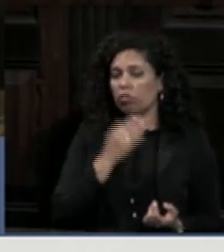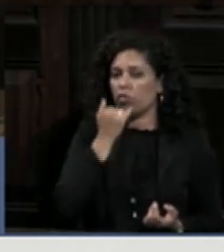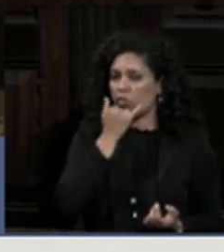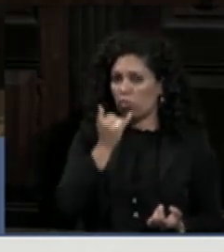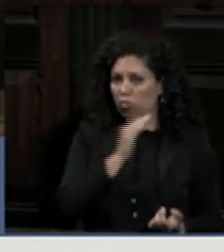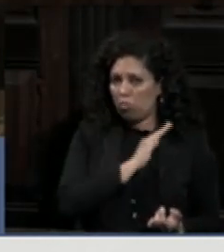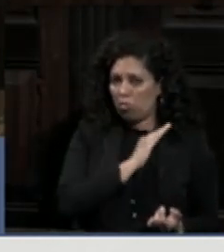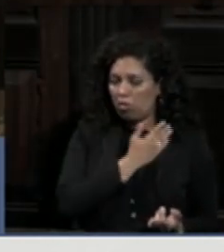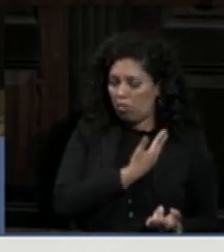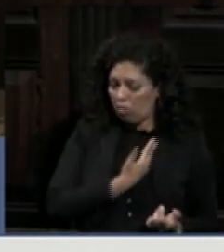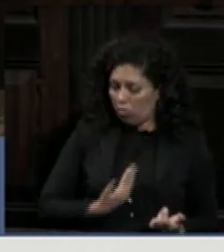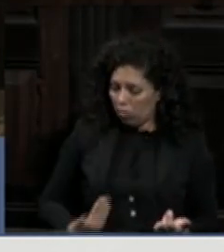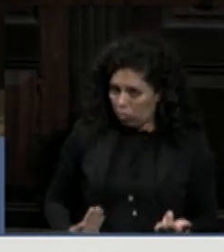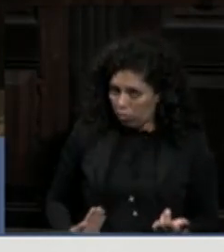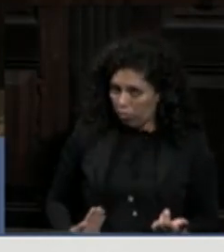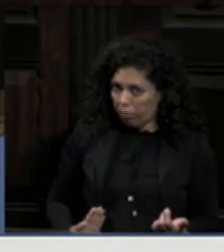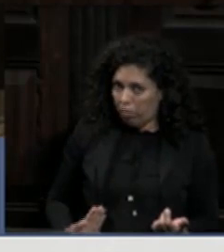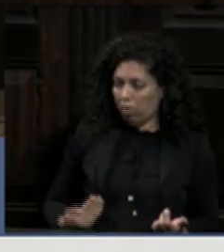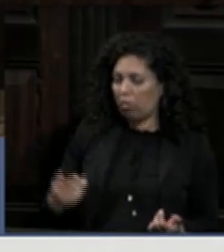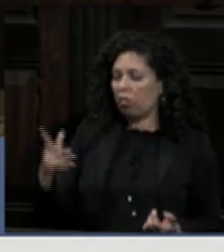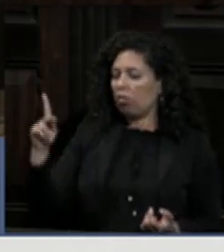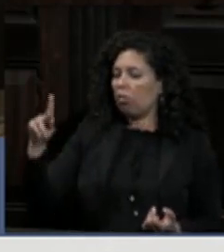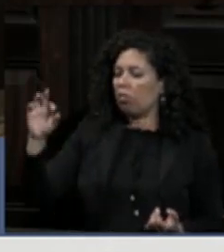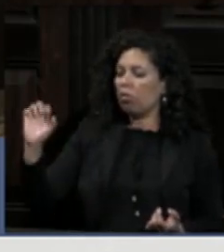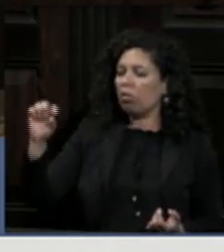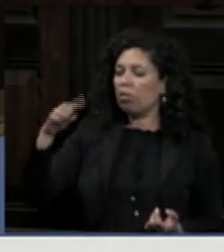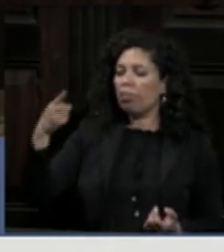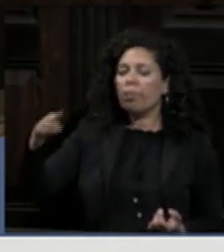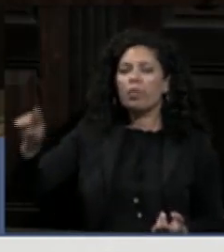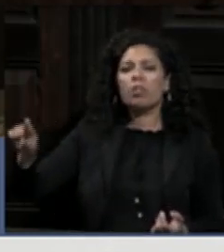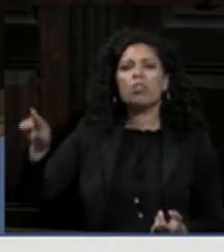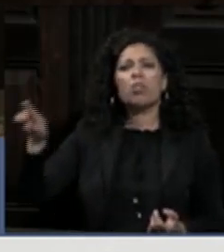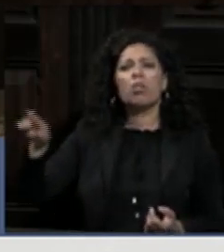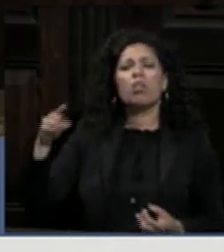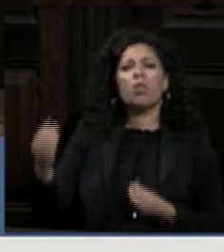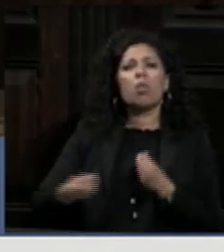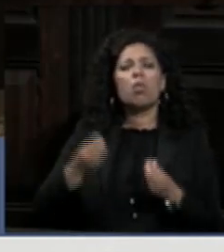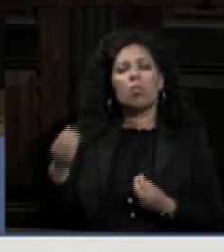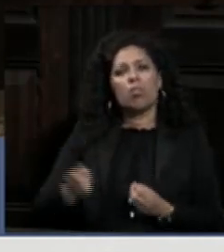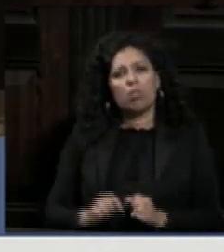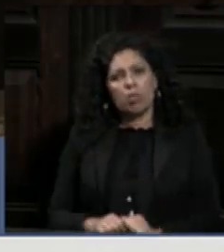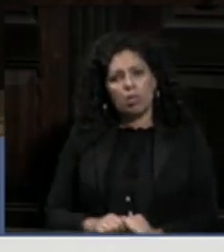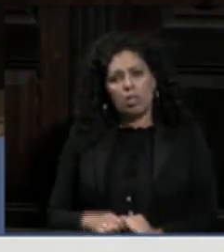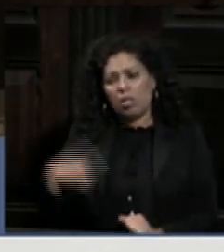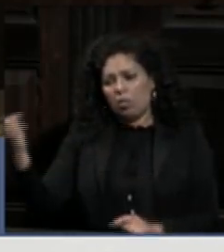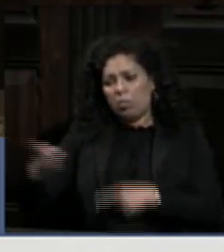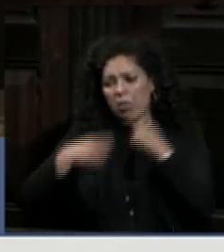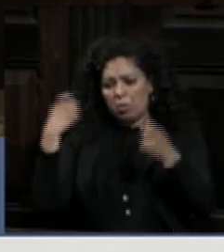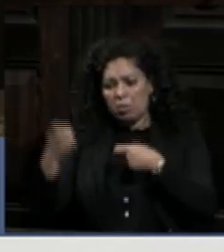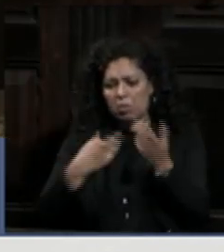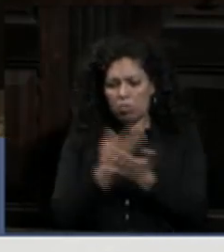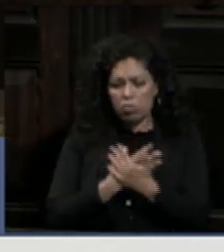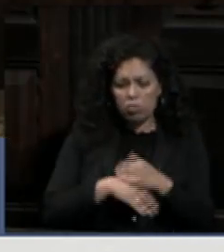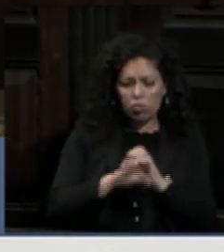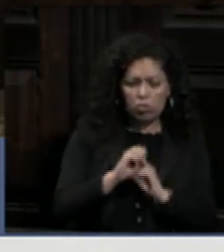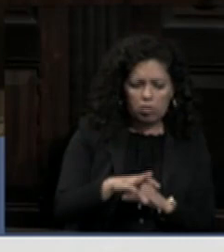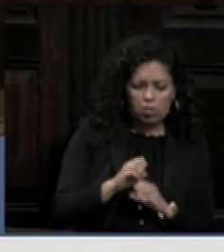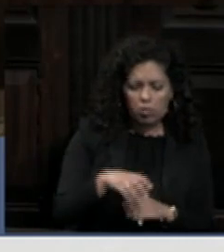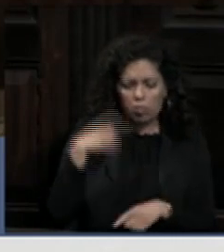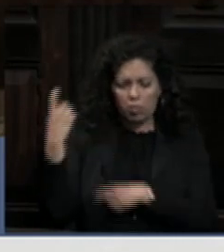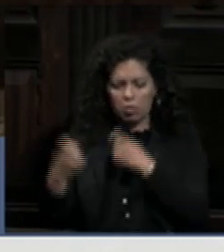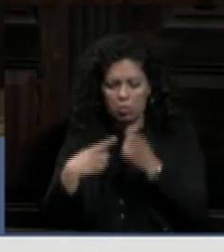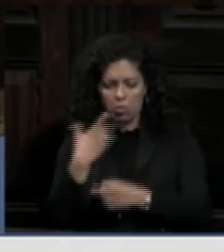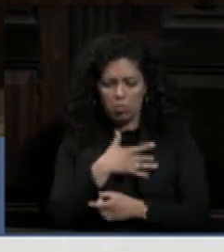não existe preocupação ambiental não existe preocupação educacional não existe preocupação com a saúde pública